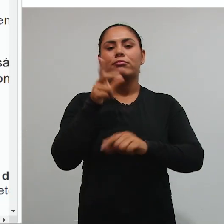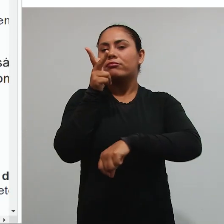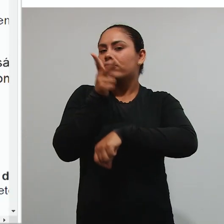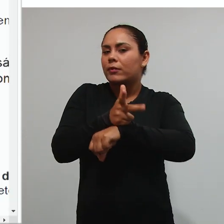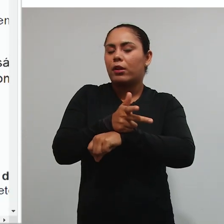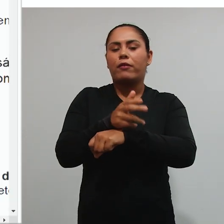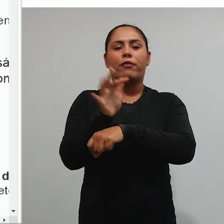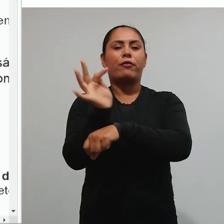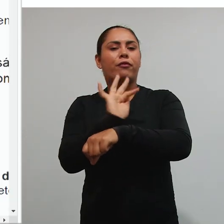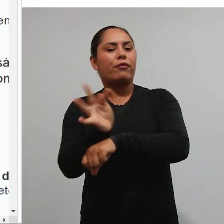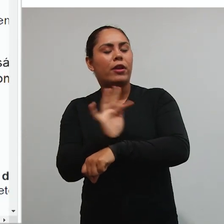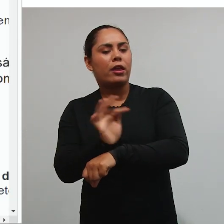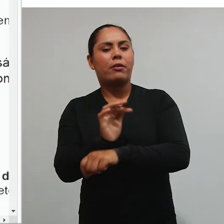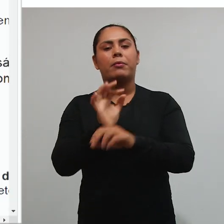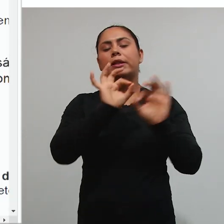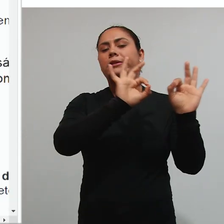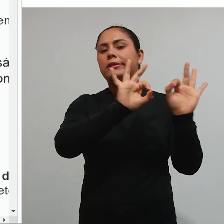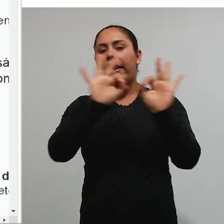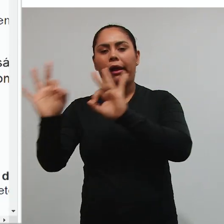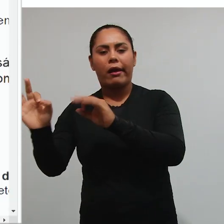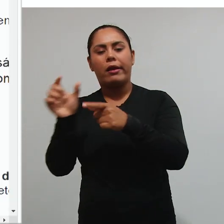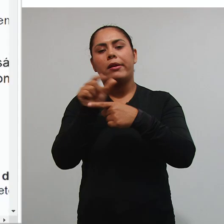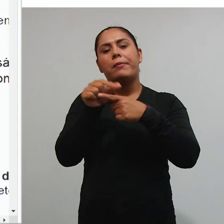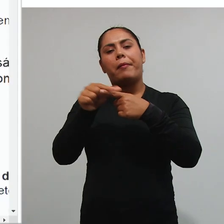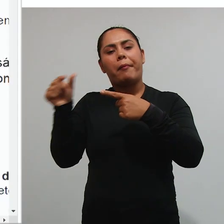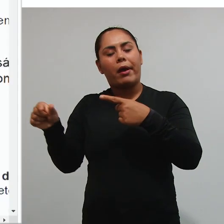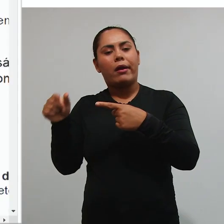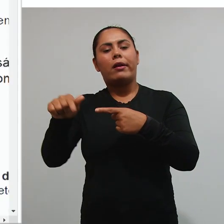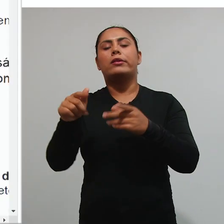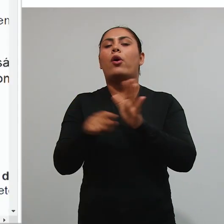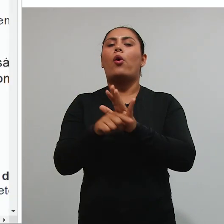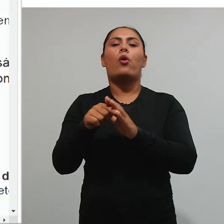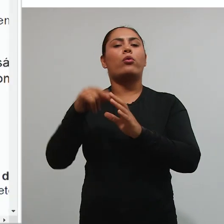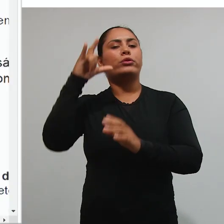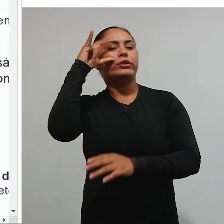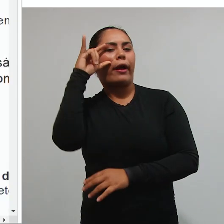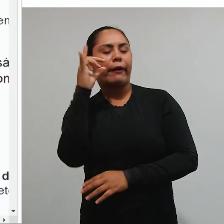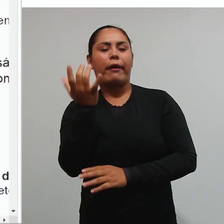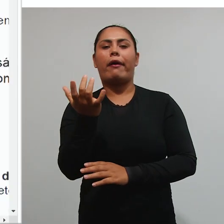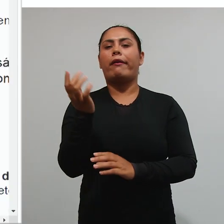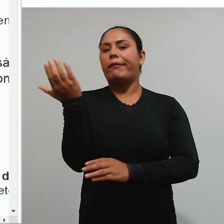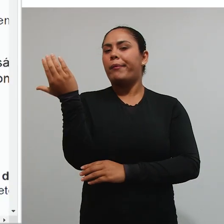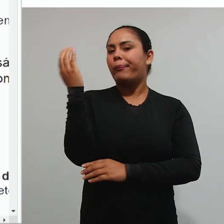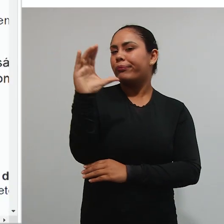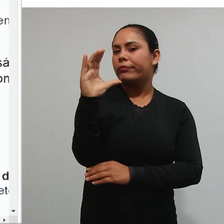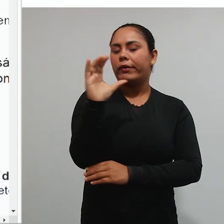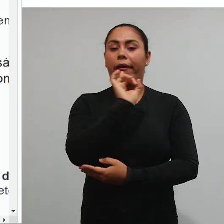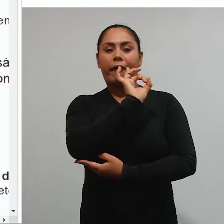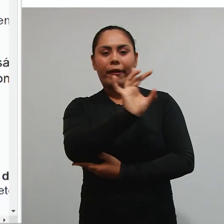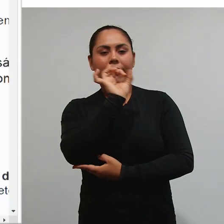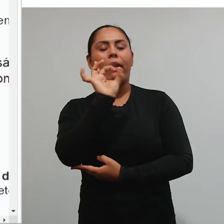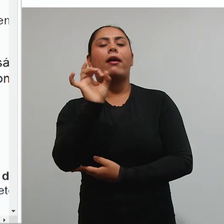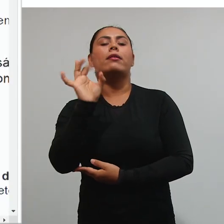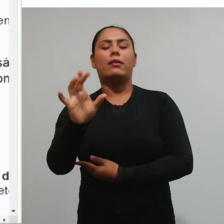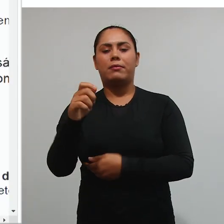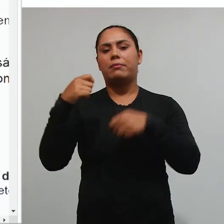você vai usar um filme, se você vai usar uma série, se você vai usar um post do Instagram, qualquer um, para cada um deles vai ter uma